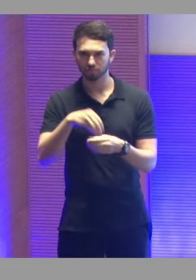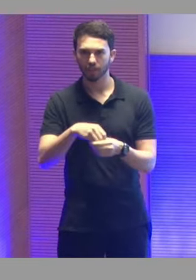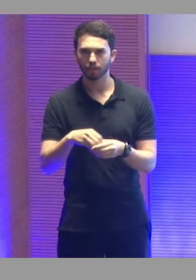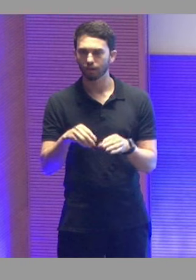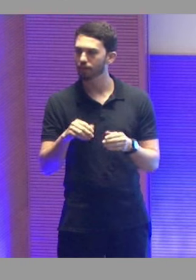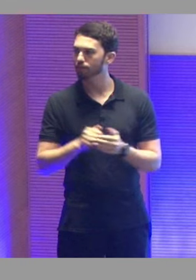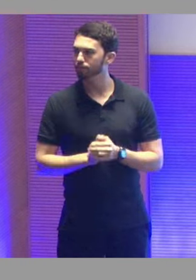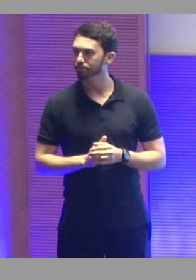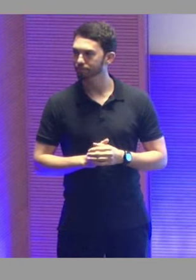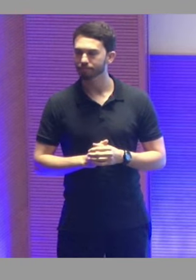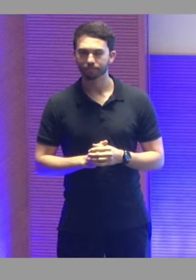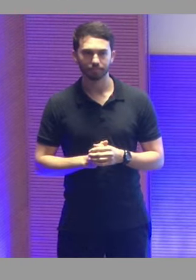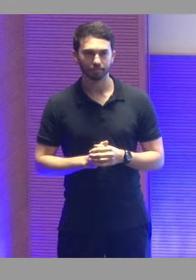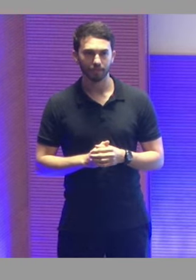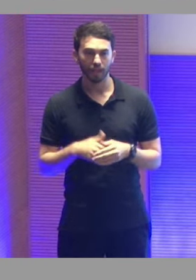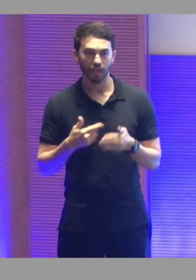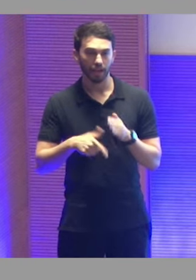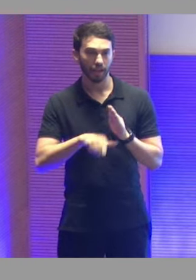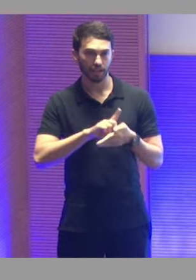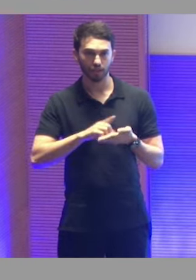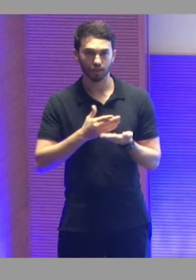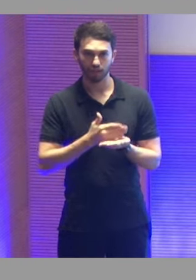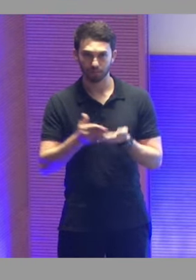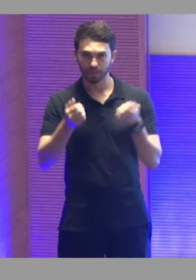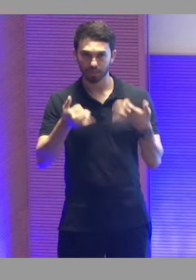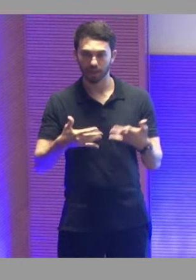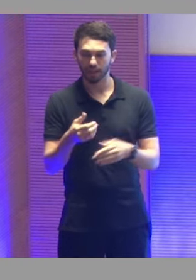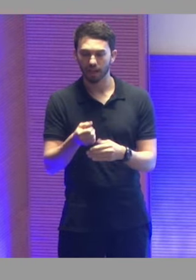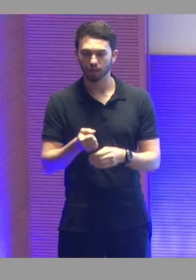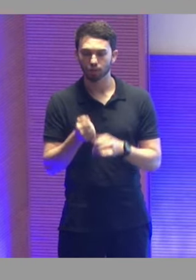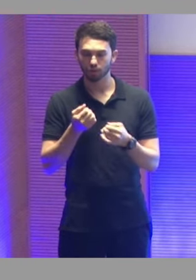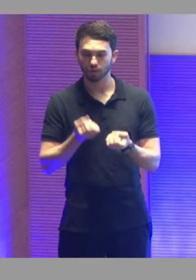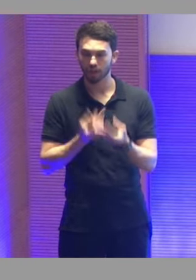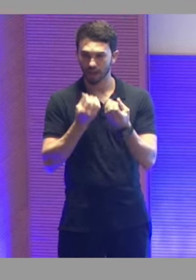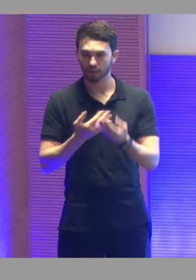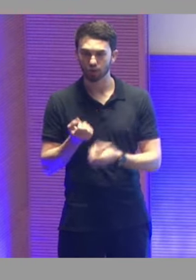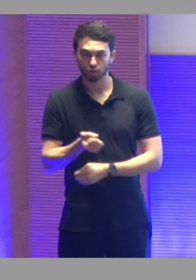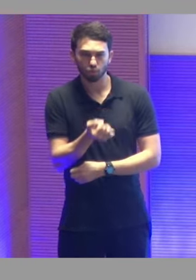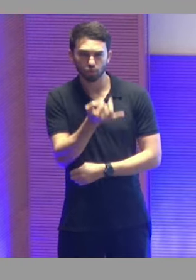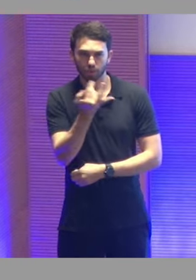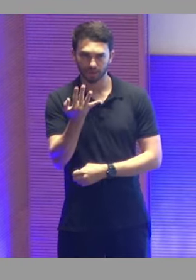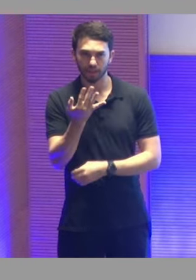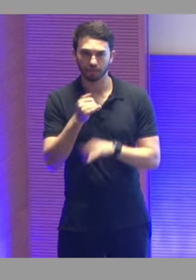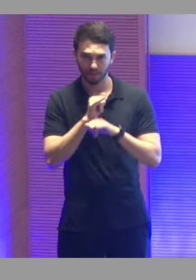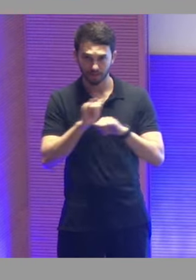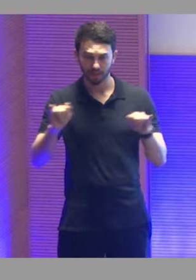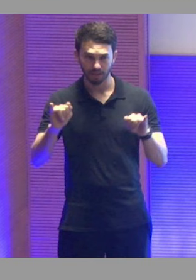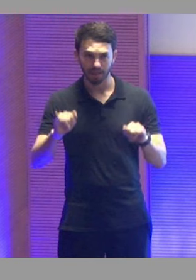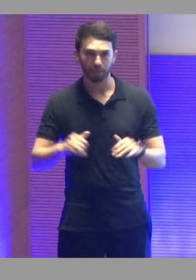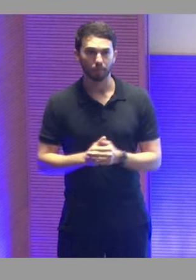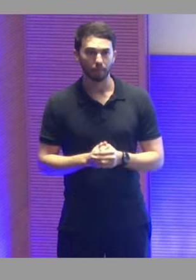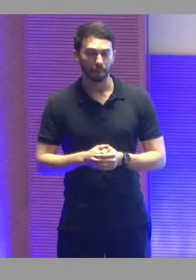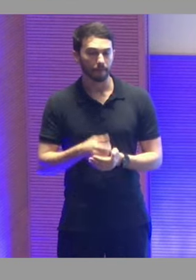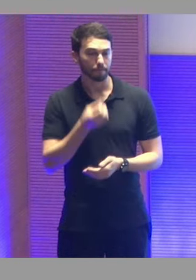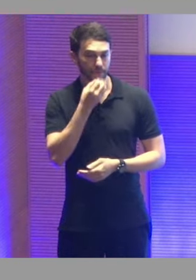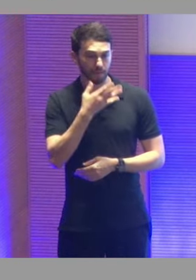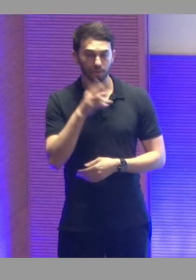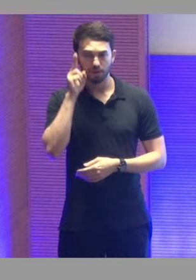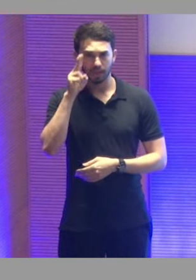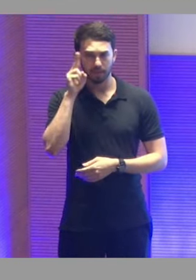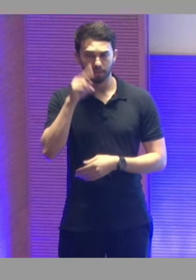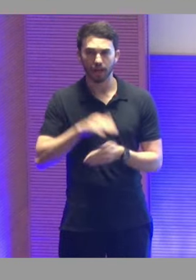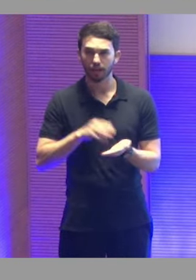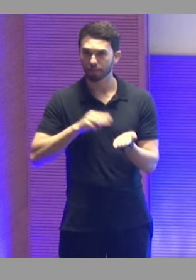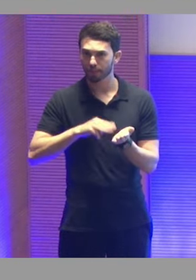programa antes de entrar nos resultados quantitativos de emissões que foram reportadas eu acho que vale eh destacar alguns pontos